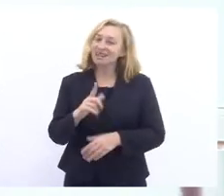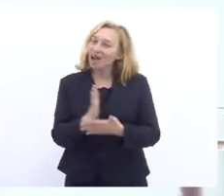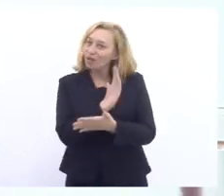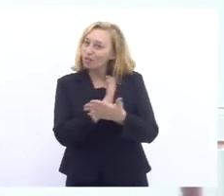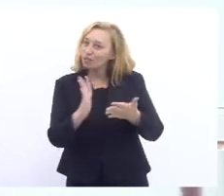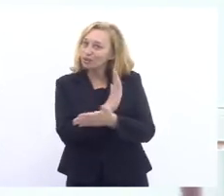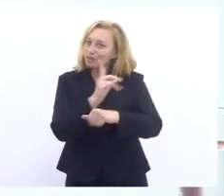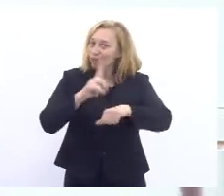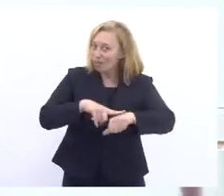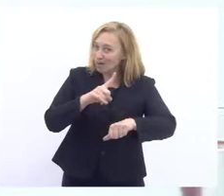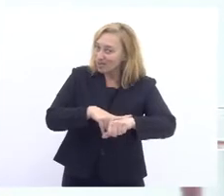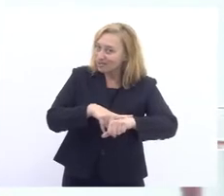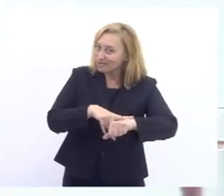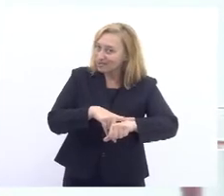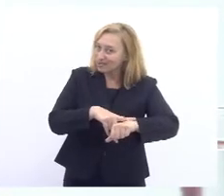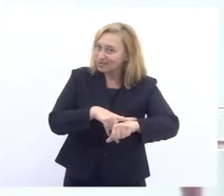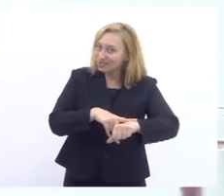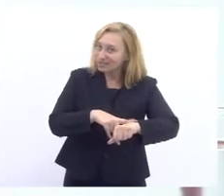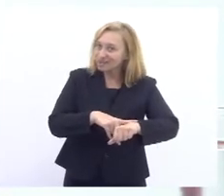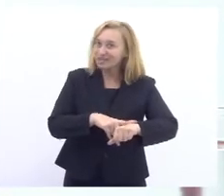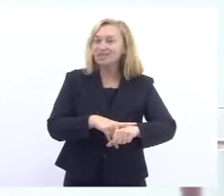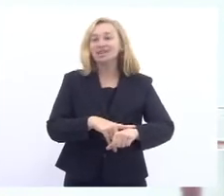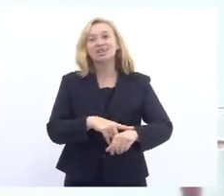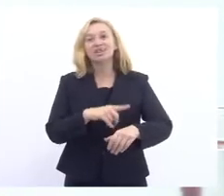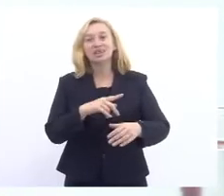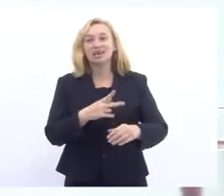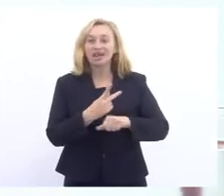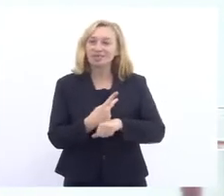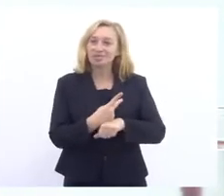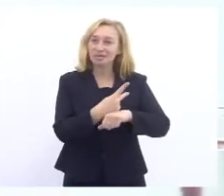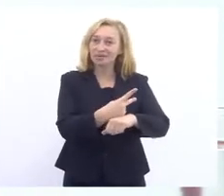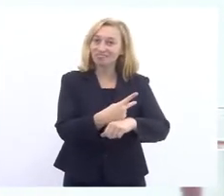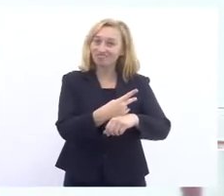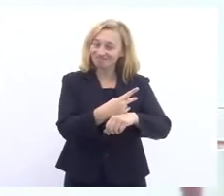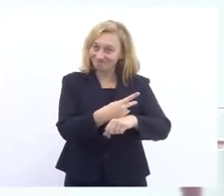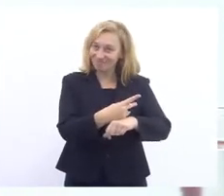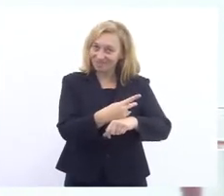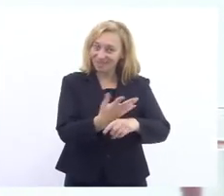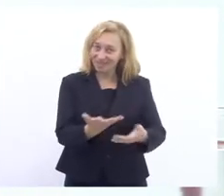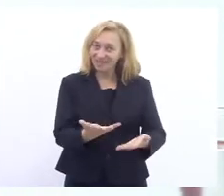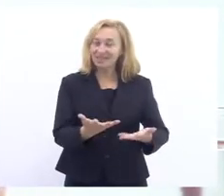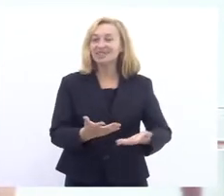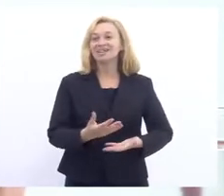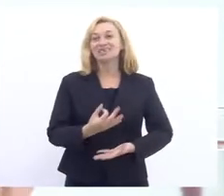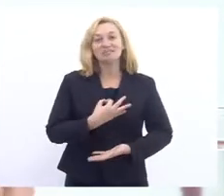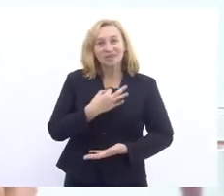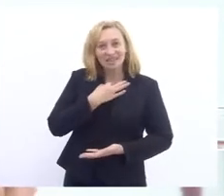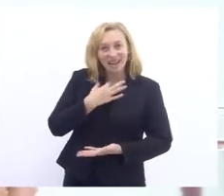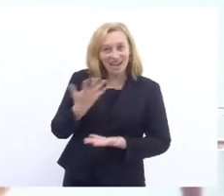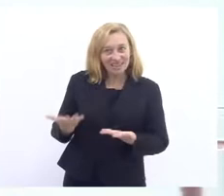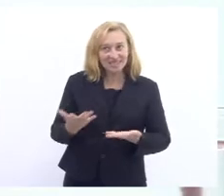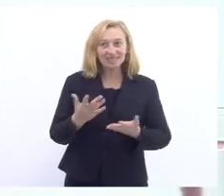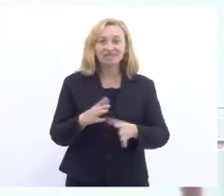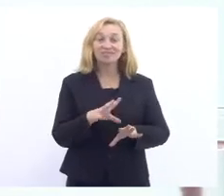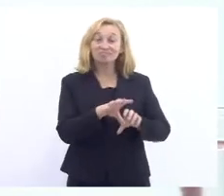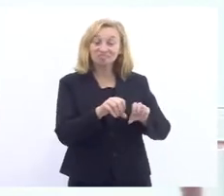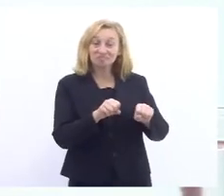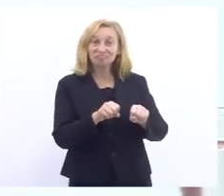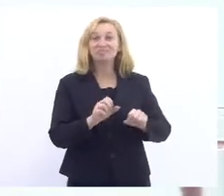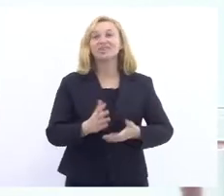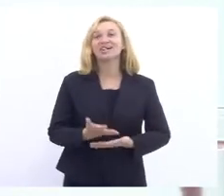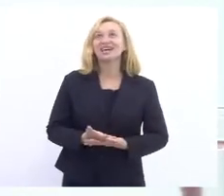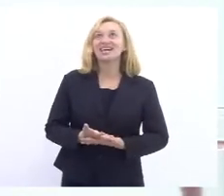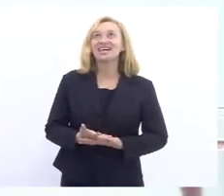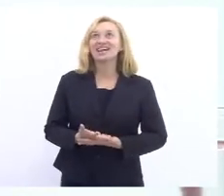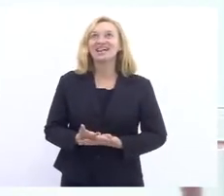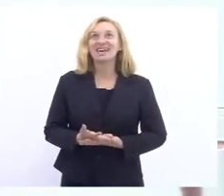alguns momentos tem algumas circunstâncias em que a concessão dessas medalhas diplomas enfim distinções